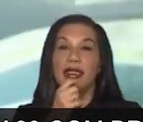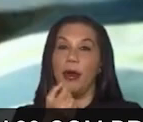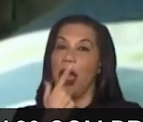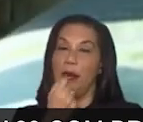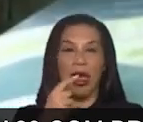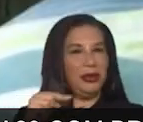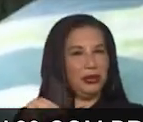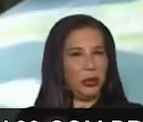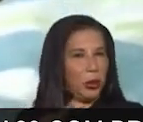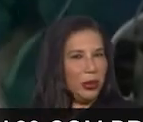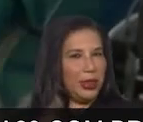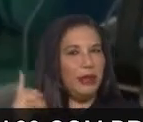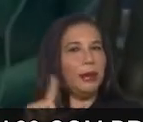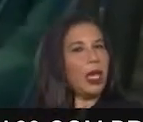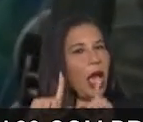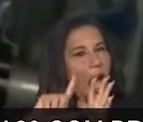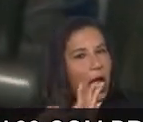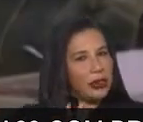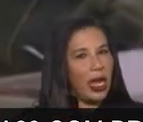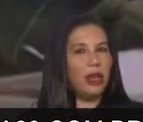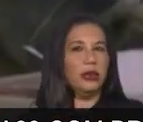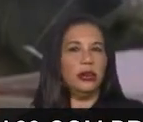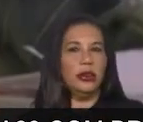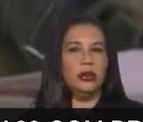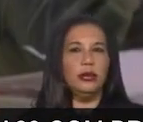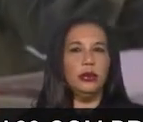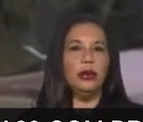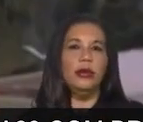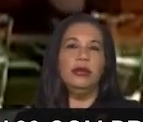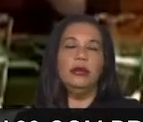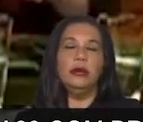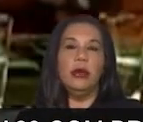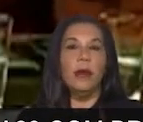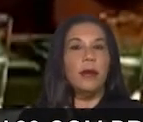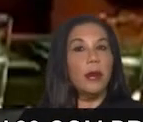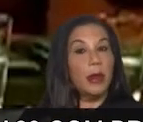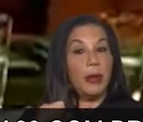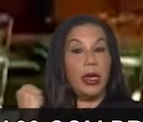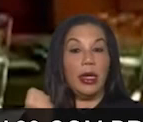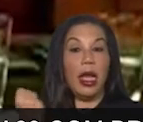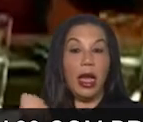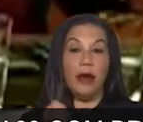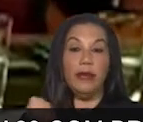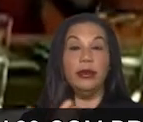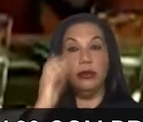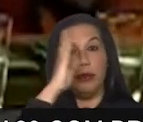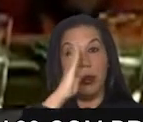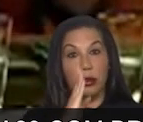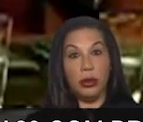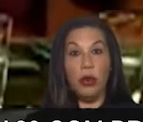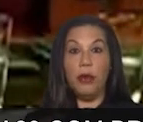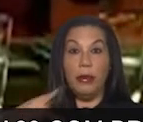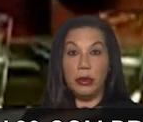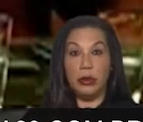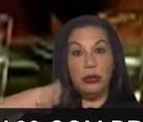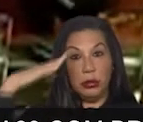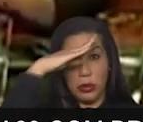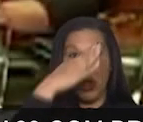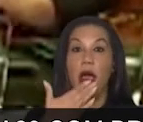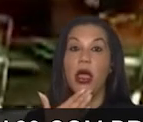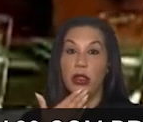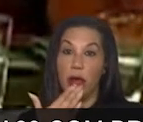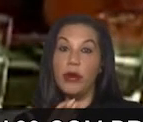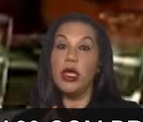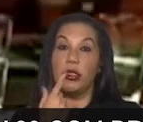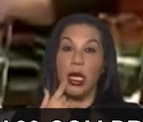atraso na distribuição de vacinas agravaram o cenário da pandemia no Brasil. O então presidente Jair Bolsonaro foi um dos defensores de